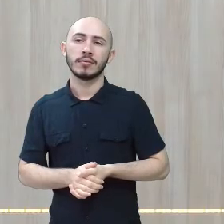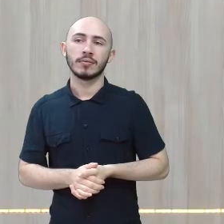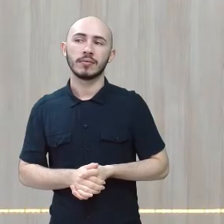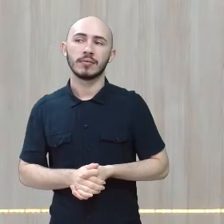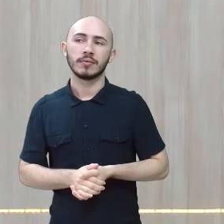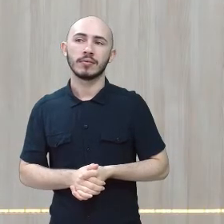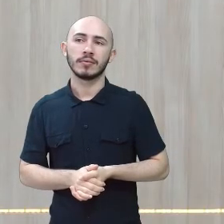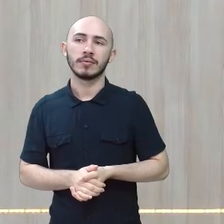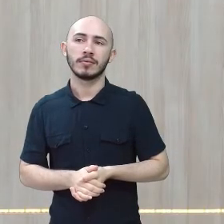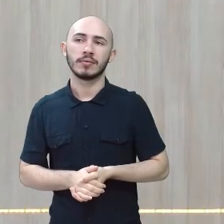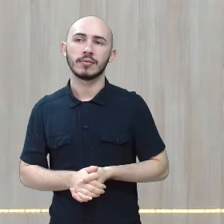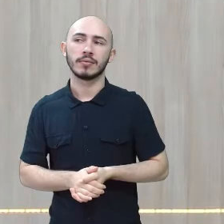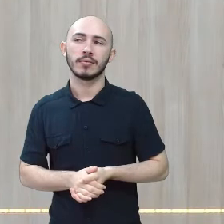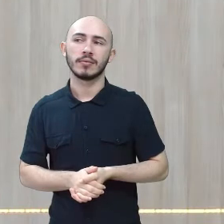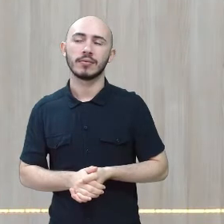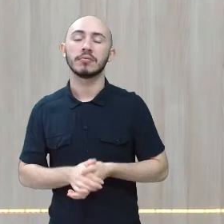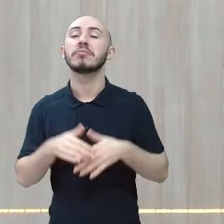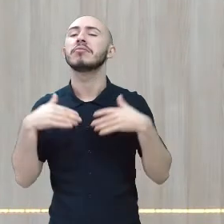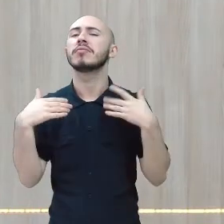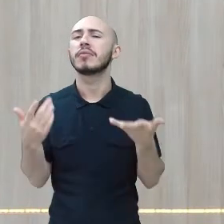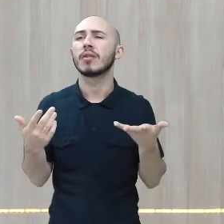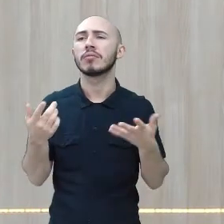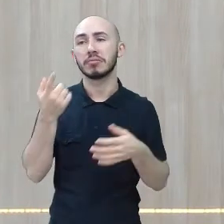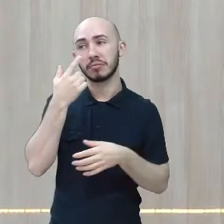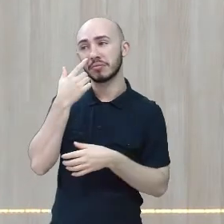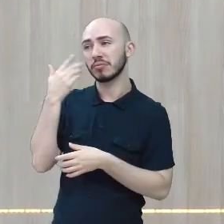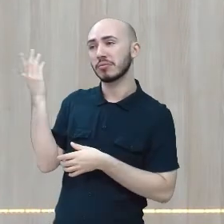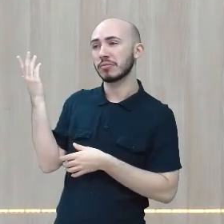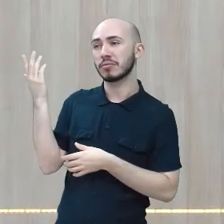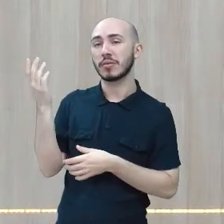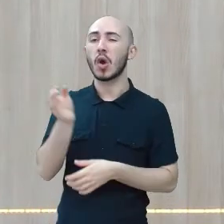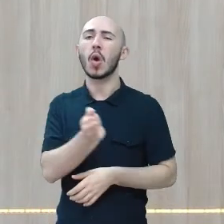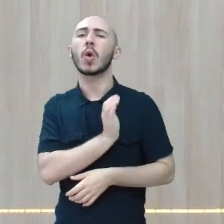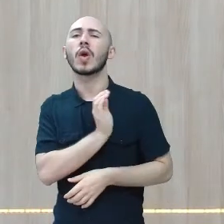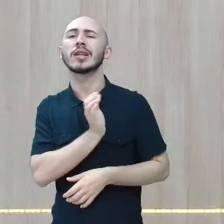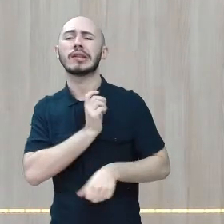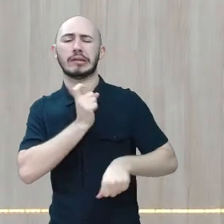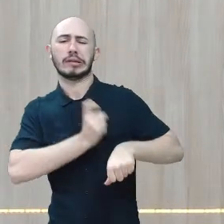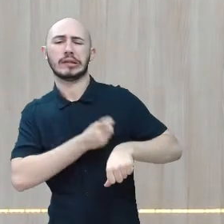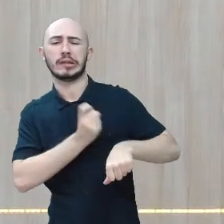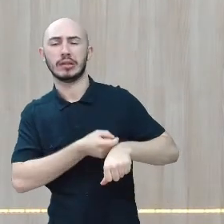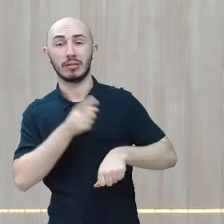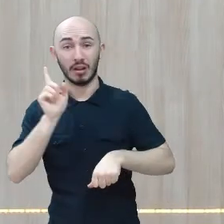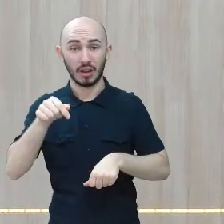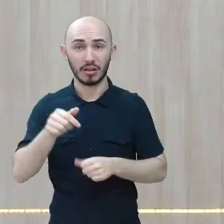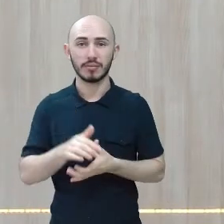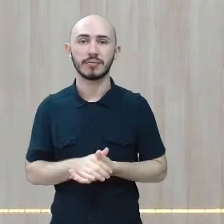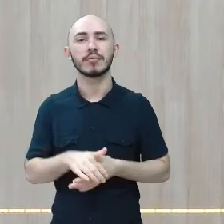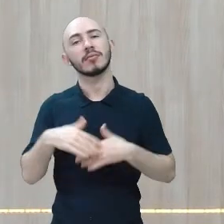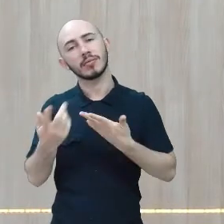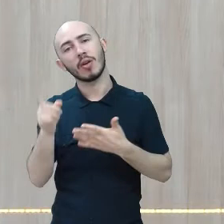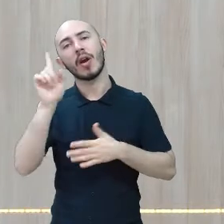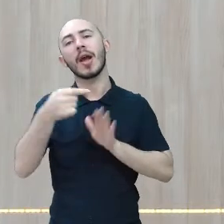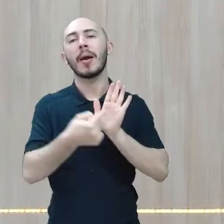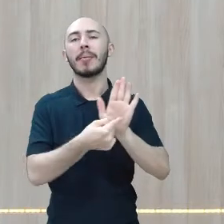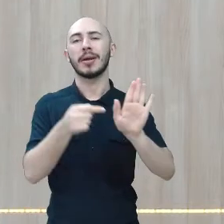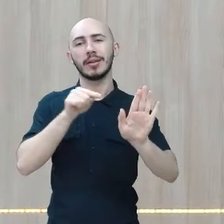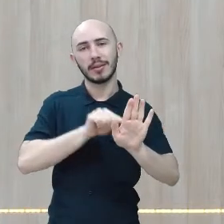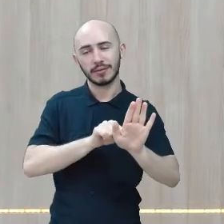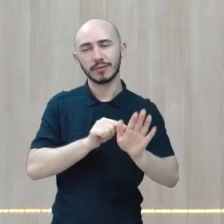pedra. E aí? Tem um coração duro? Tem a ver? É uma metáfora